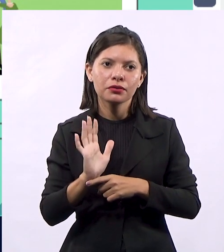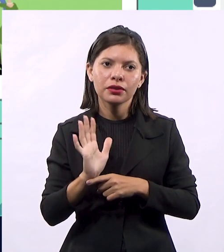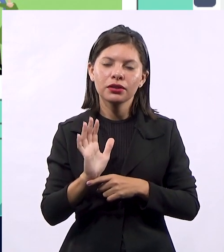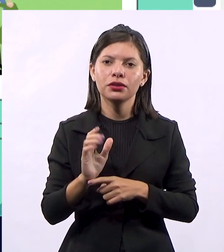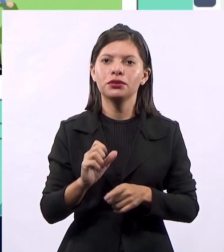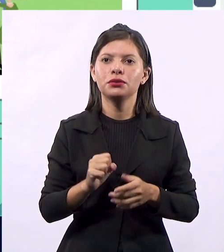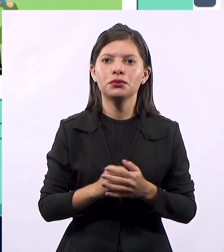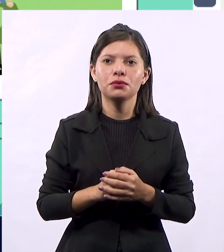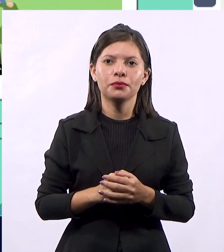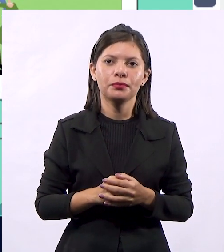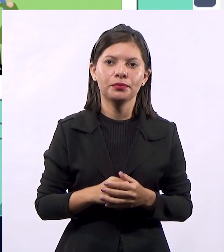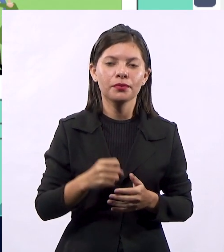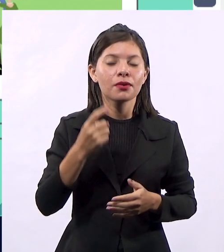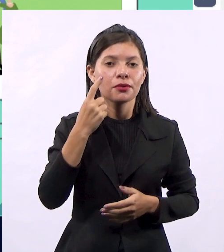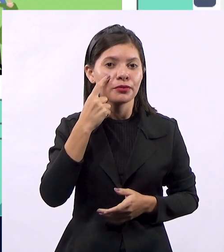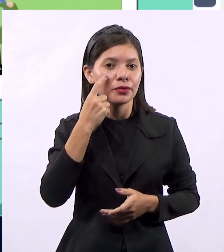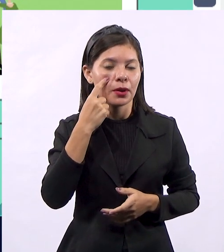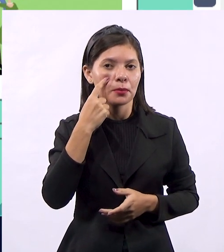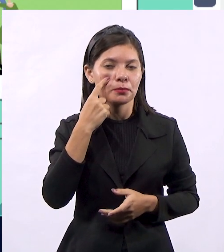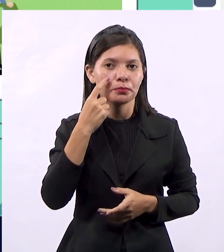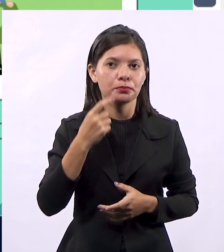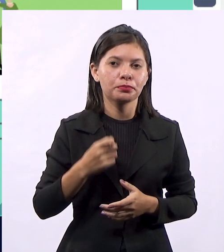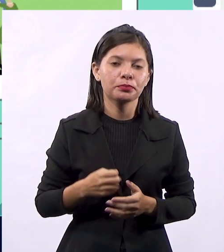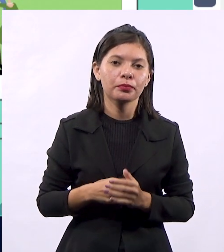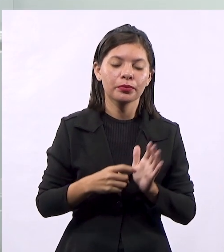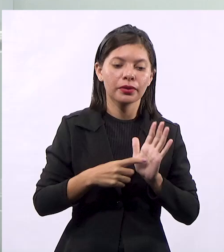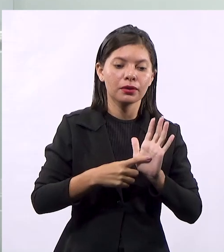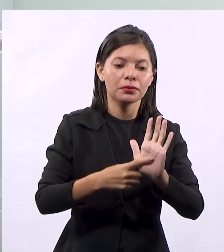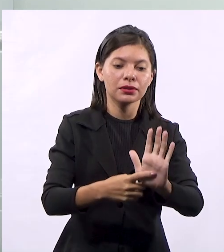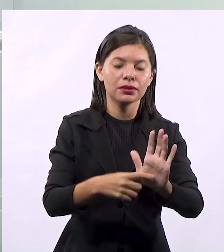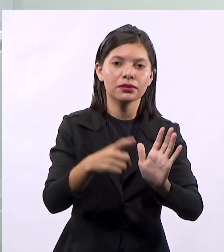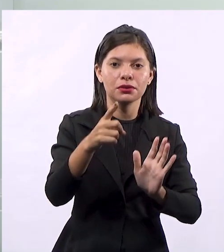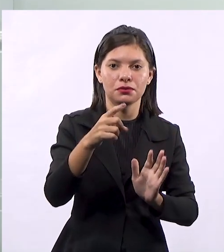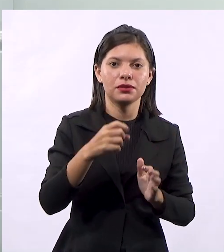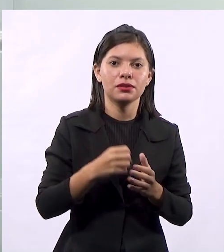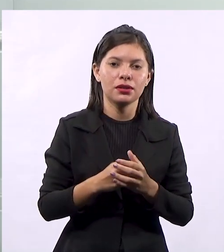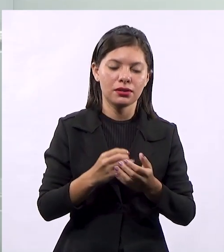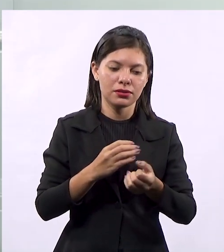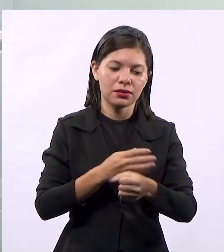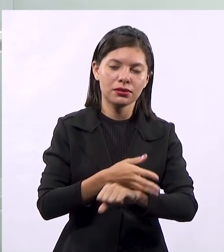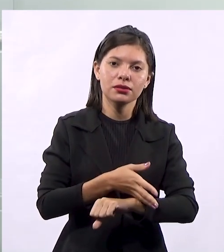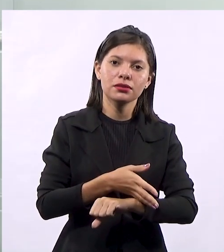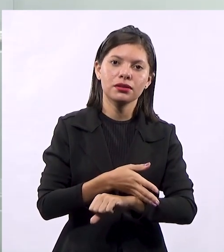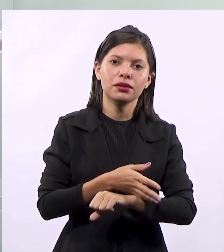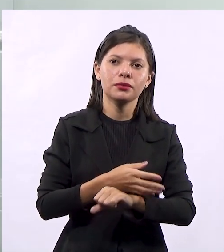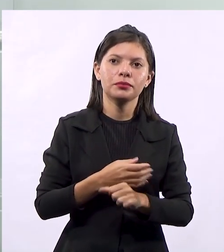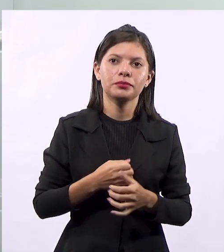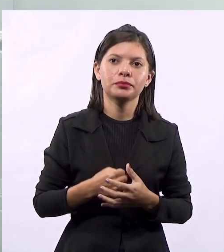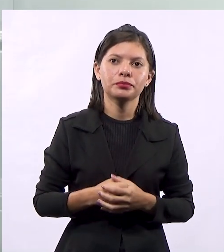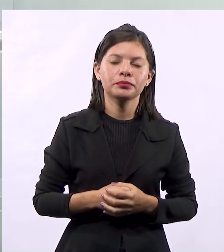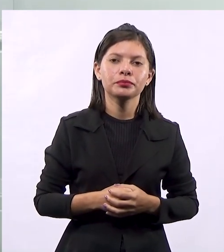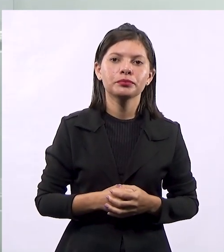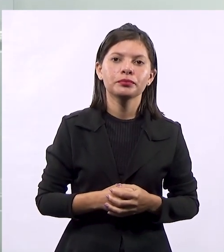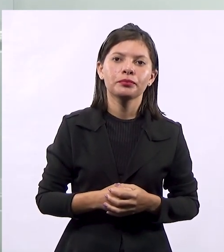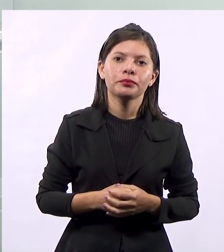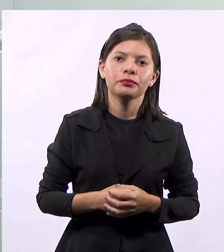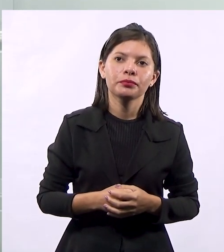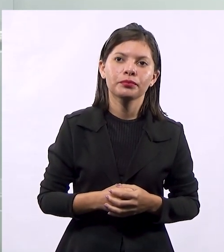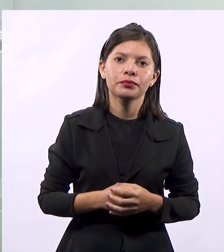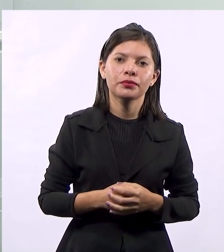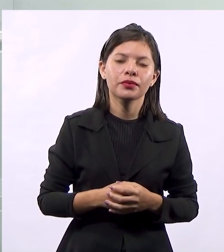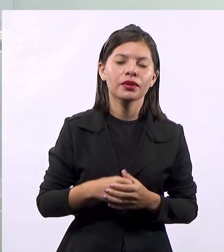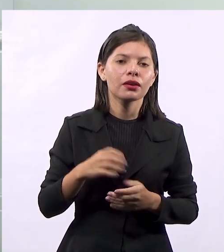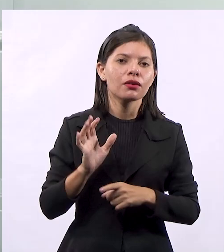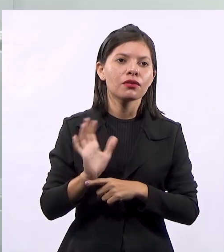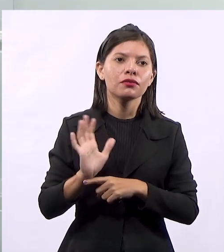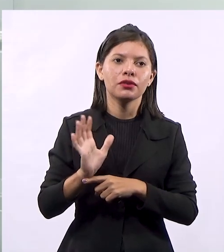Vocês podem assistir, tá aqui disponível, é só para fazer o lembrete, né? Na apresentação que vocês têm acesso no ambiente virtual, ela está disponível,